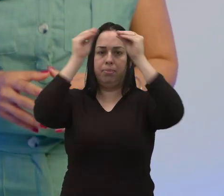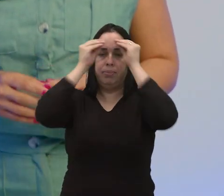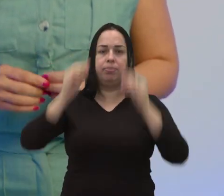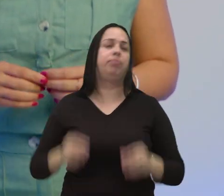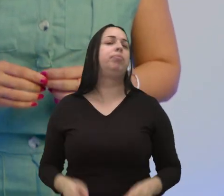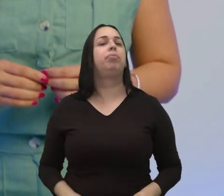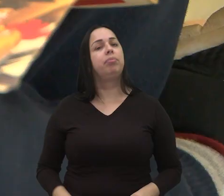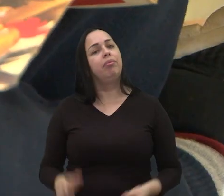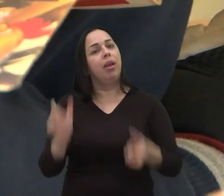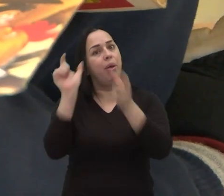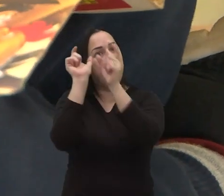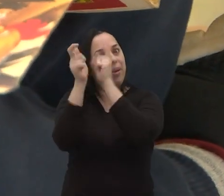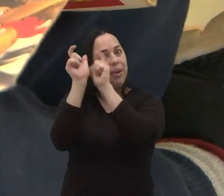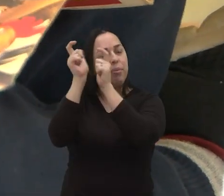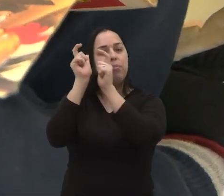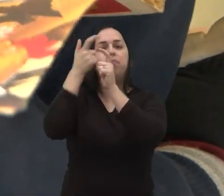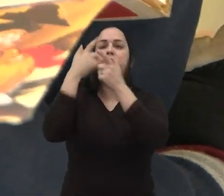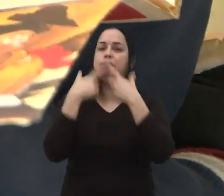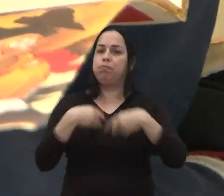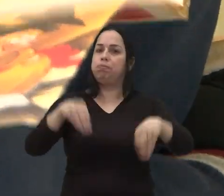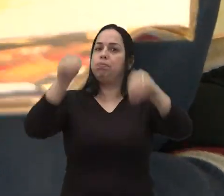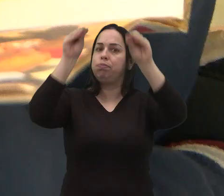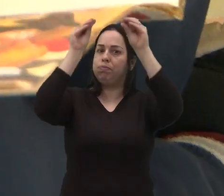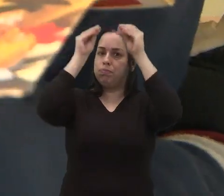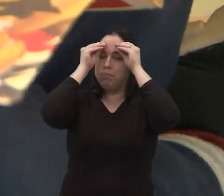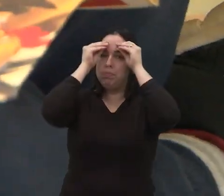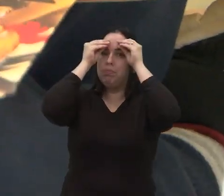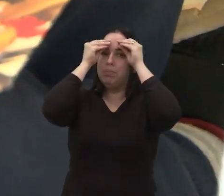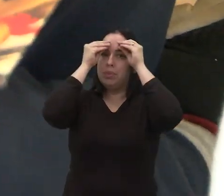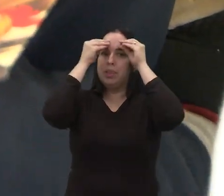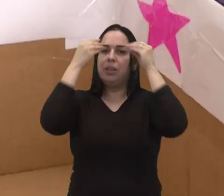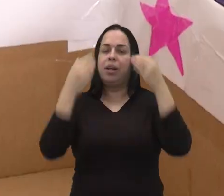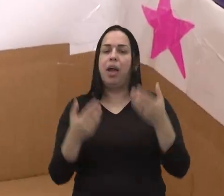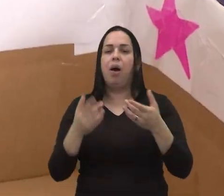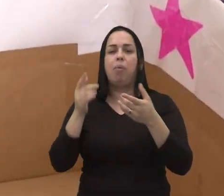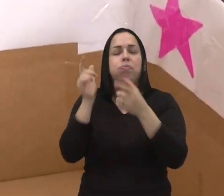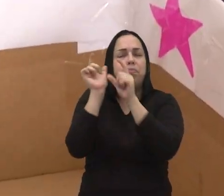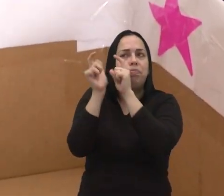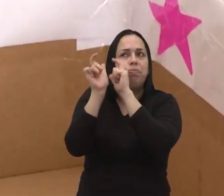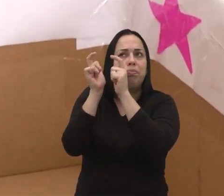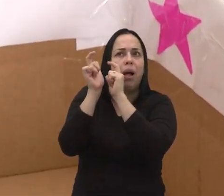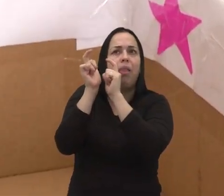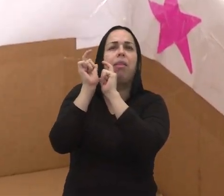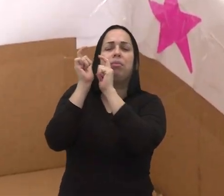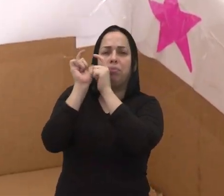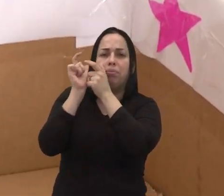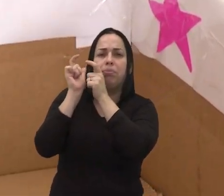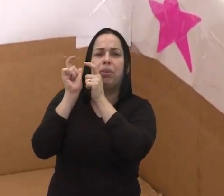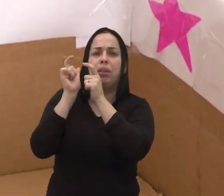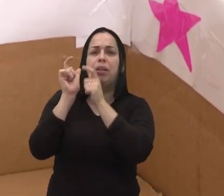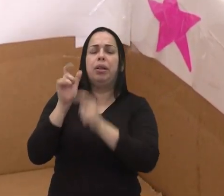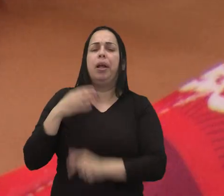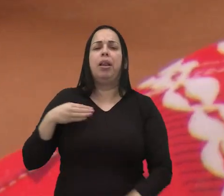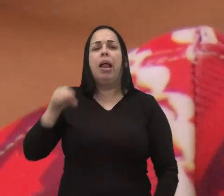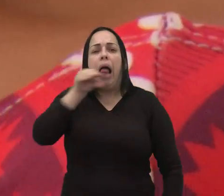da linguagem. O transtorno de desenvolvimento da linguagem é um distúrbio que age diretamente na